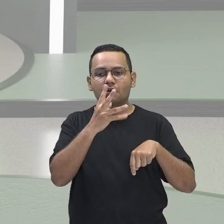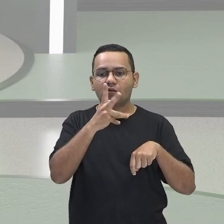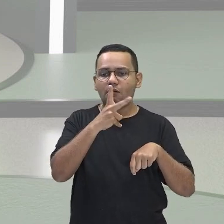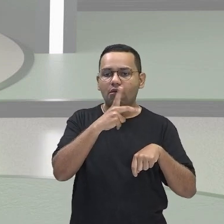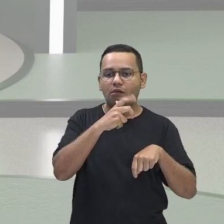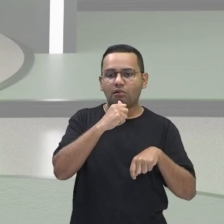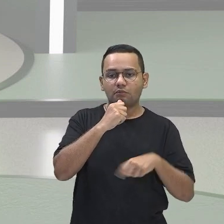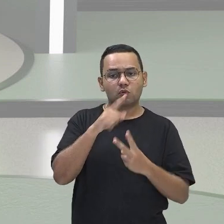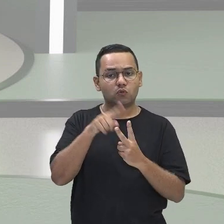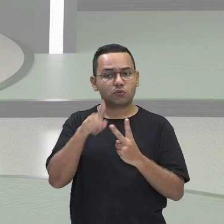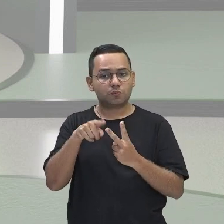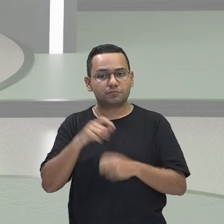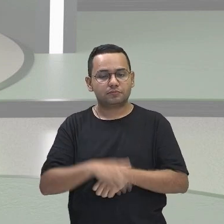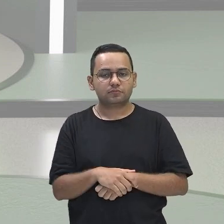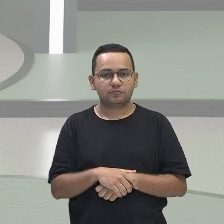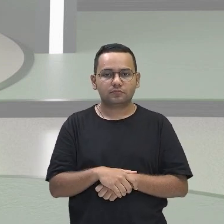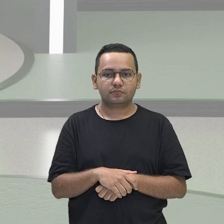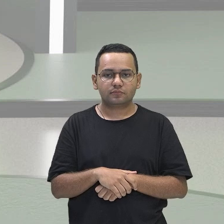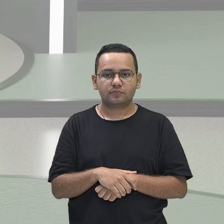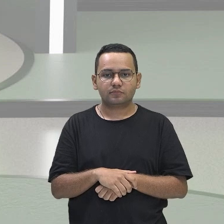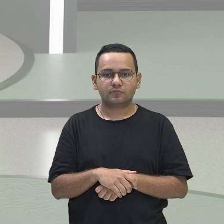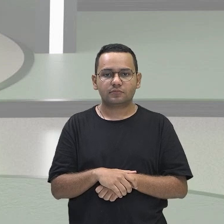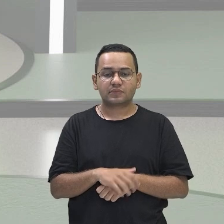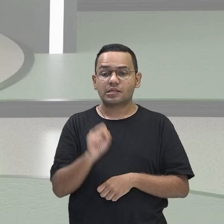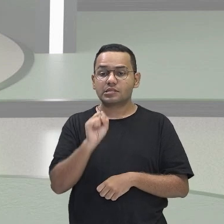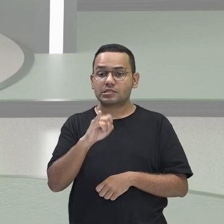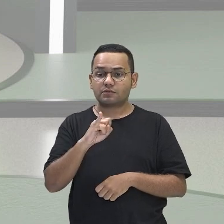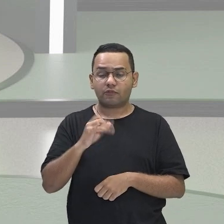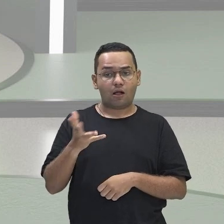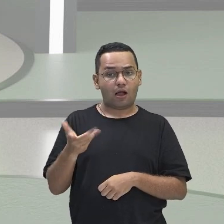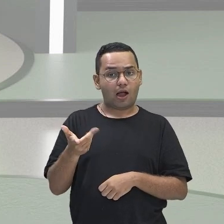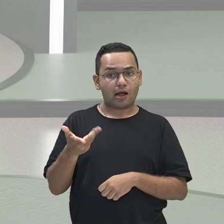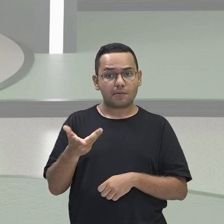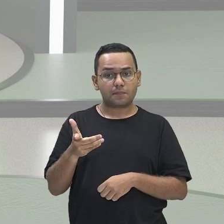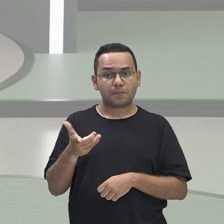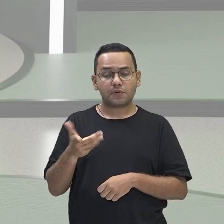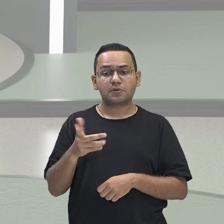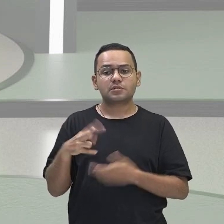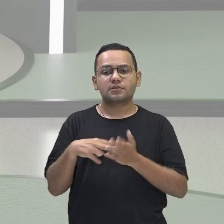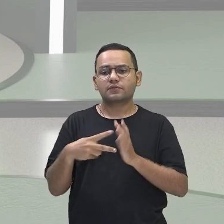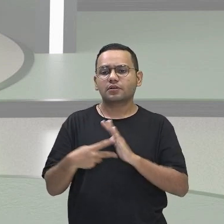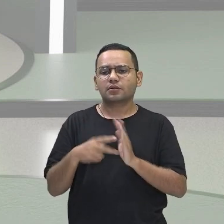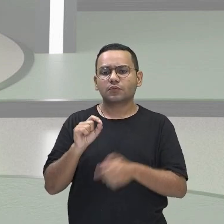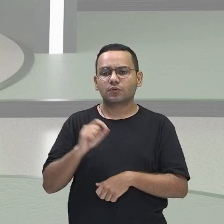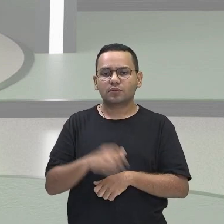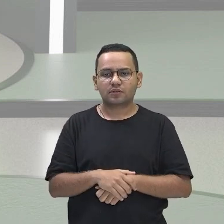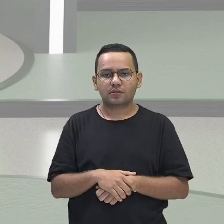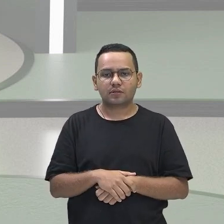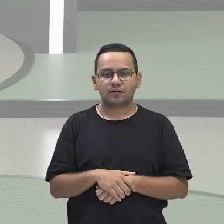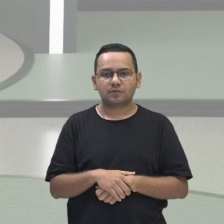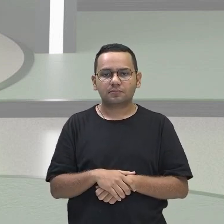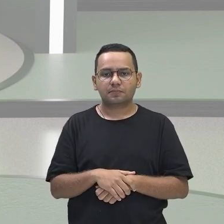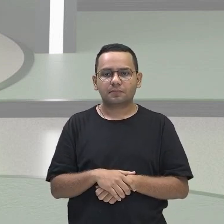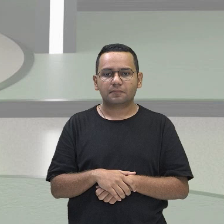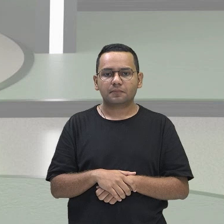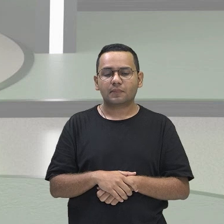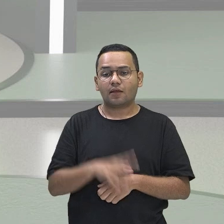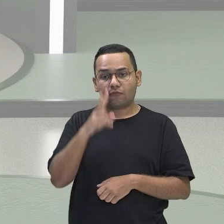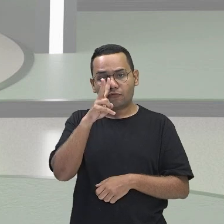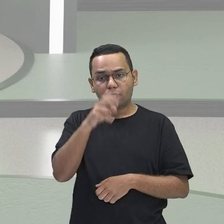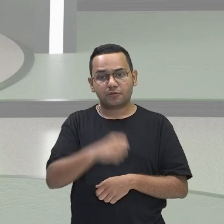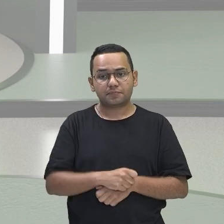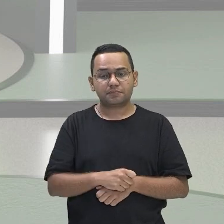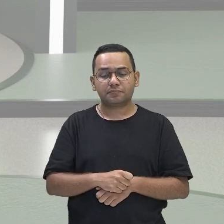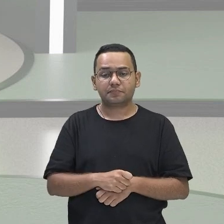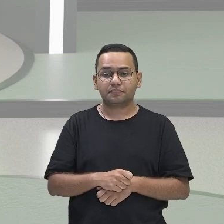lenta. Se uma reação ocorre de forma muito rápida, a gente pode dizer que esse metabolismo ele é rápido, ele é um metabolismo muito forte. Já